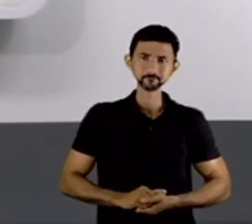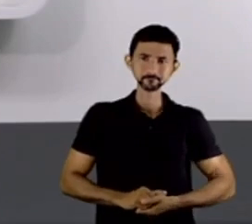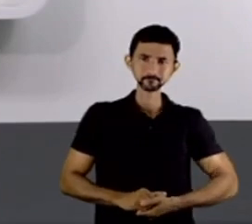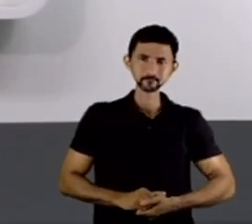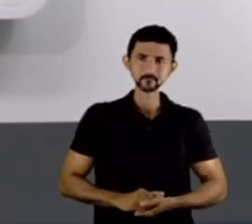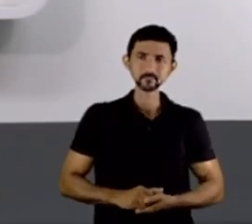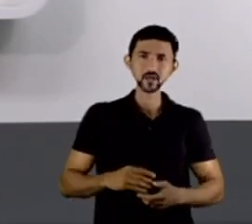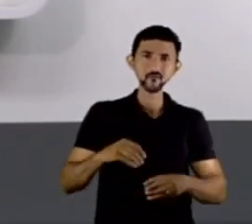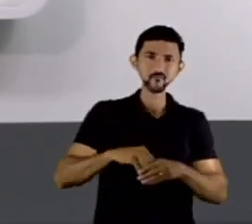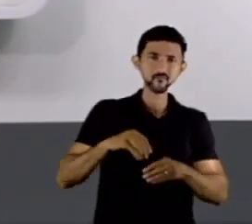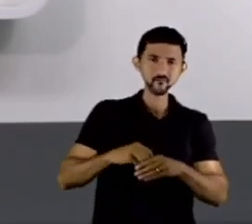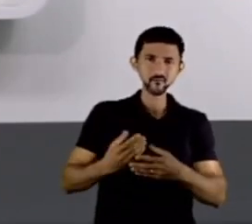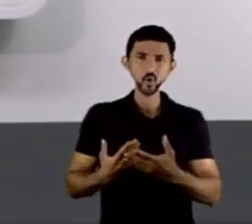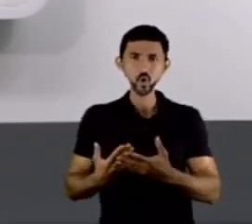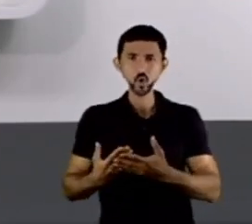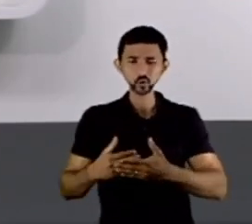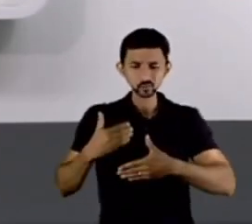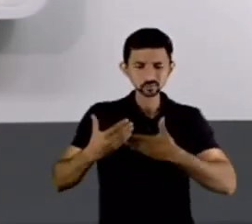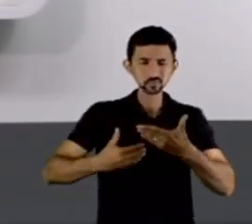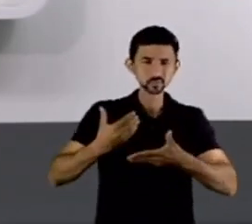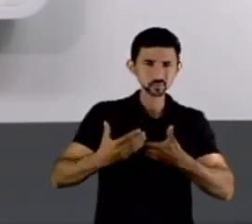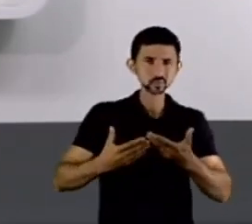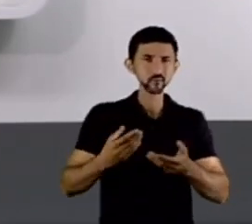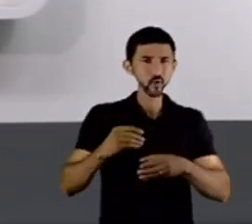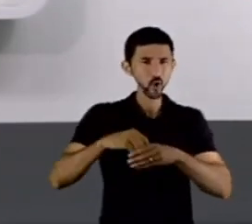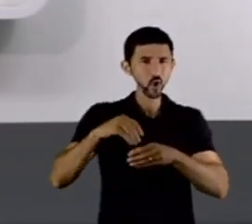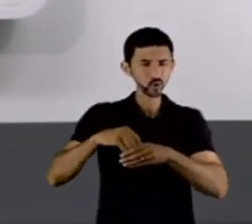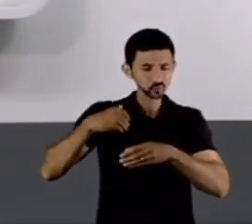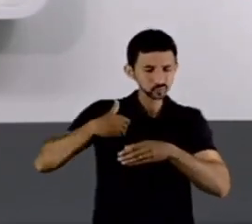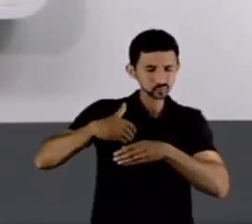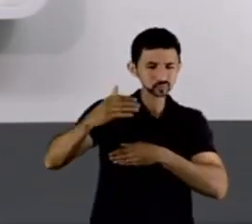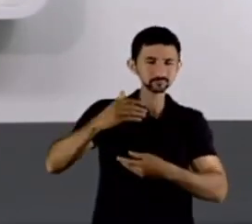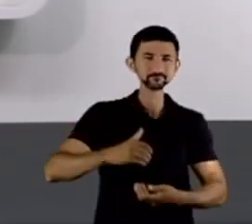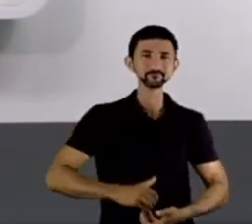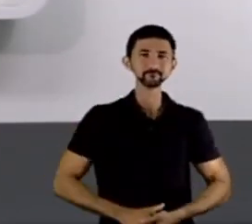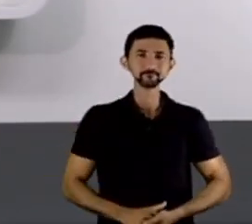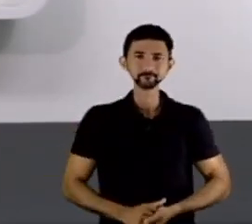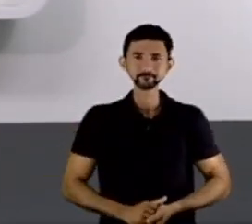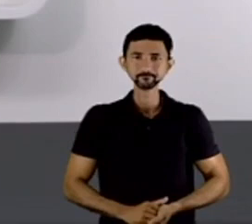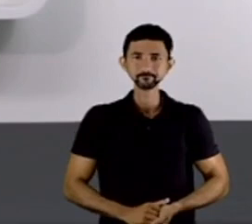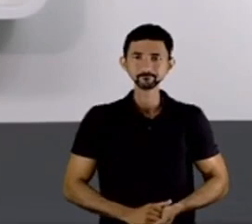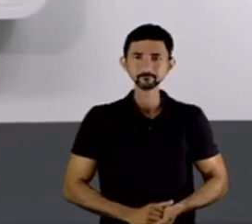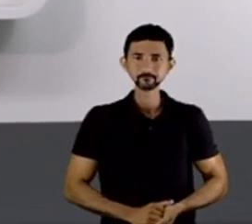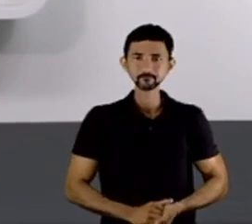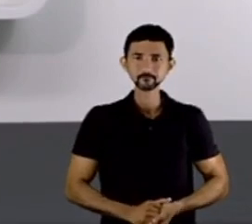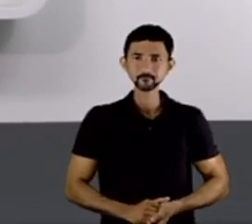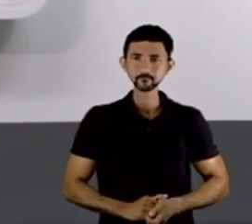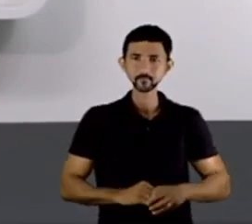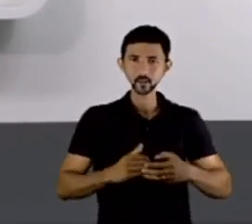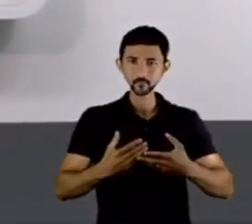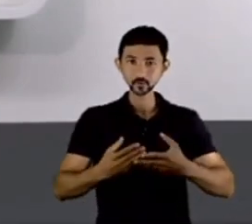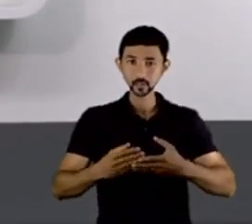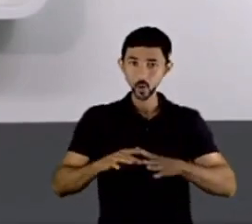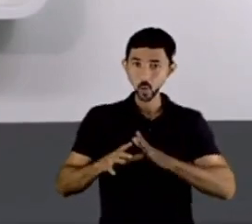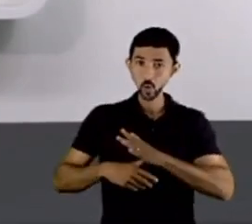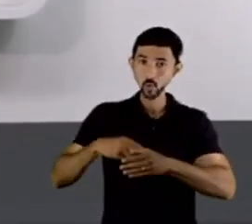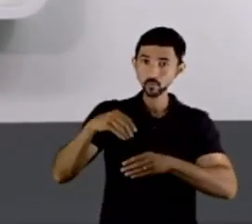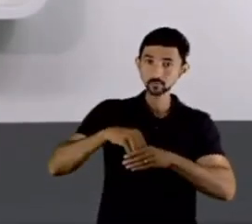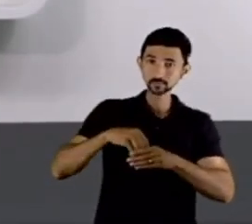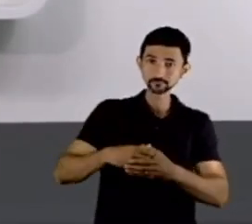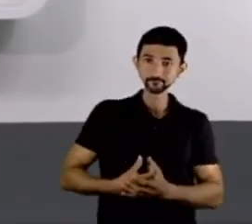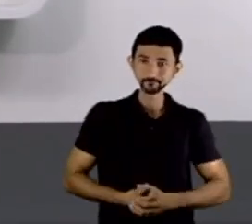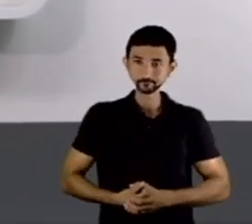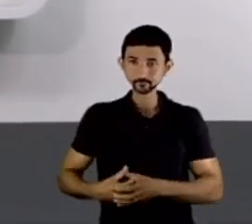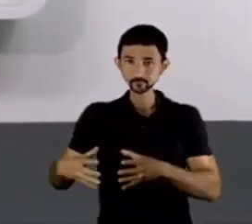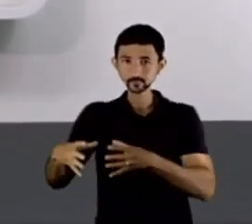do voto secreto foi que foi mudando essa situação aqui no Brasil. Mas, quando eles fraudaram as eleições, o grupo